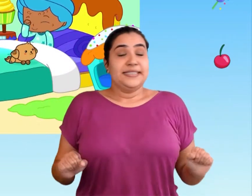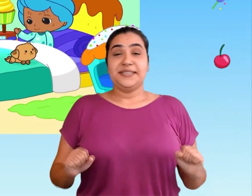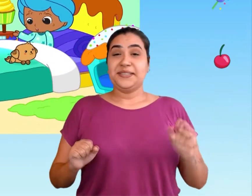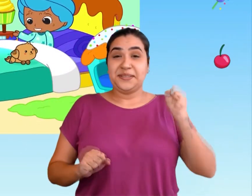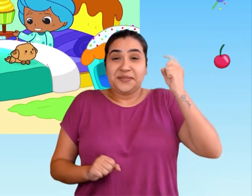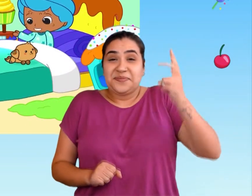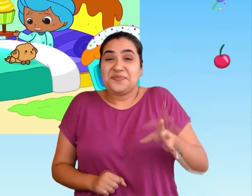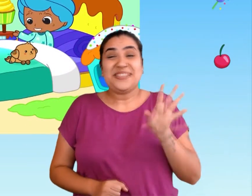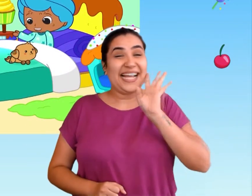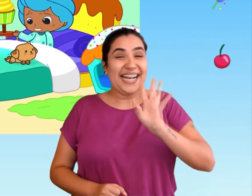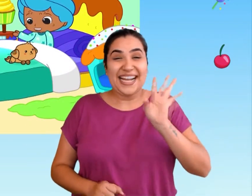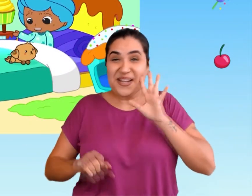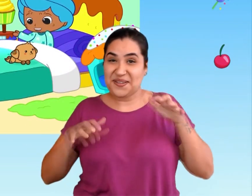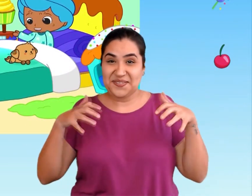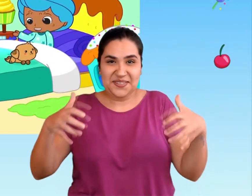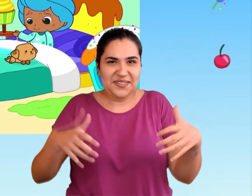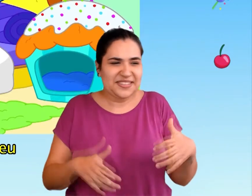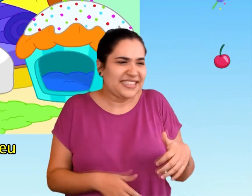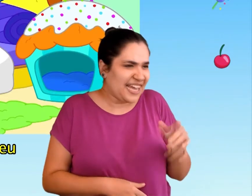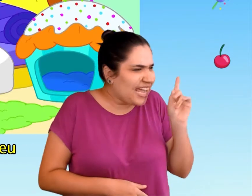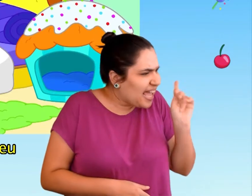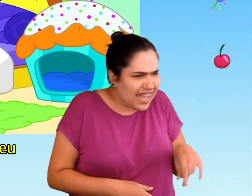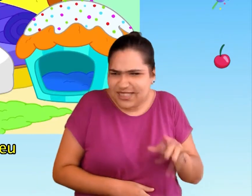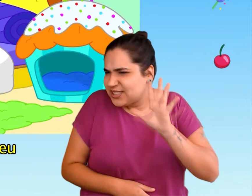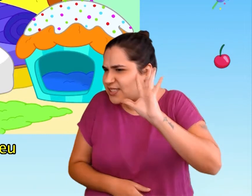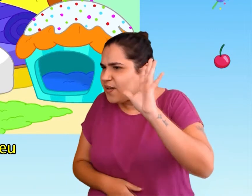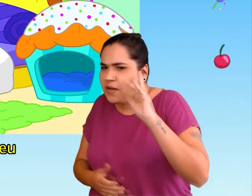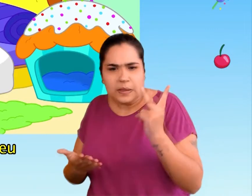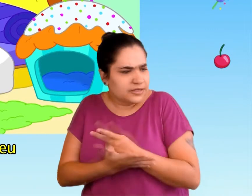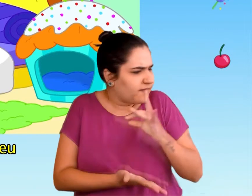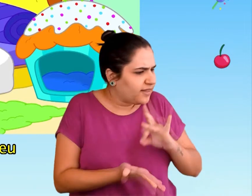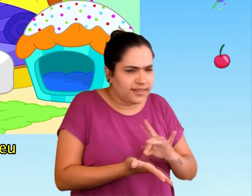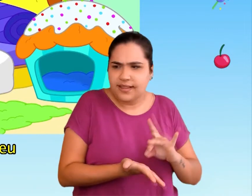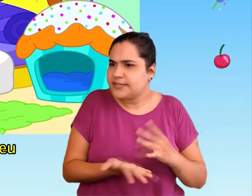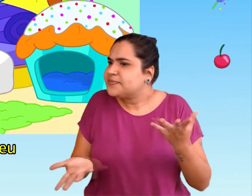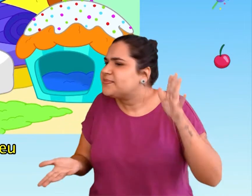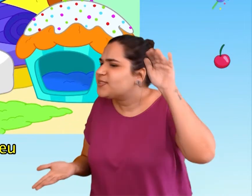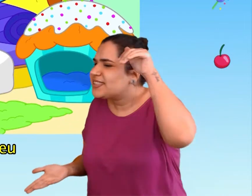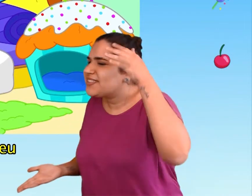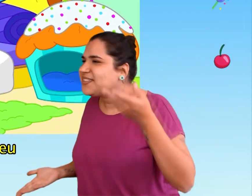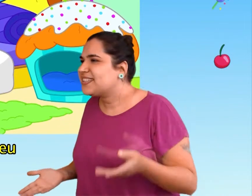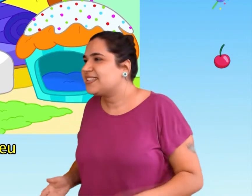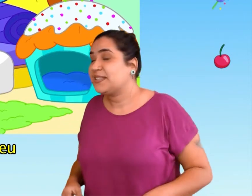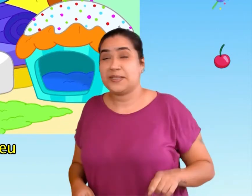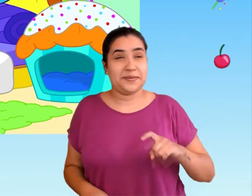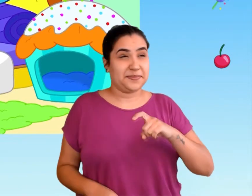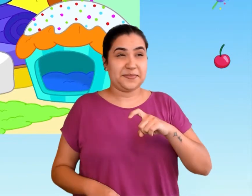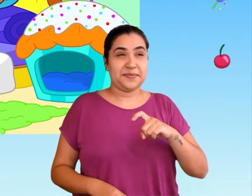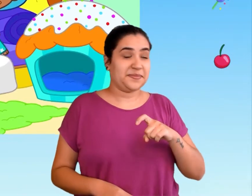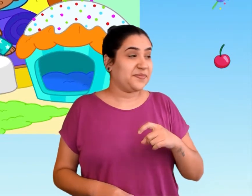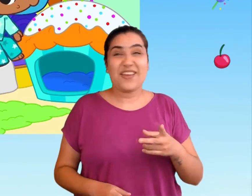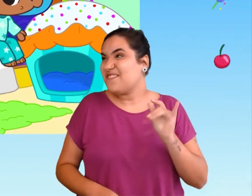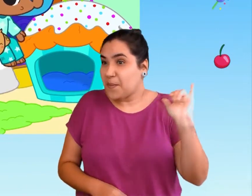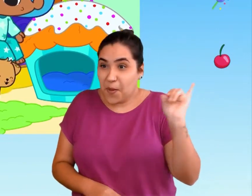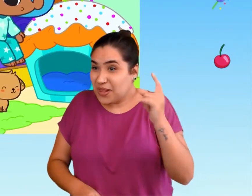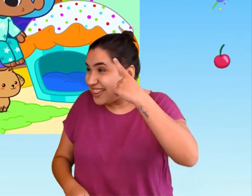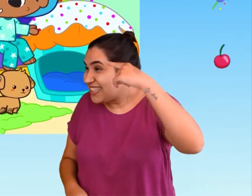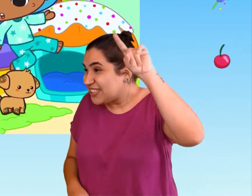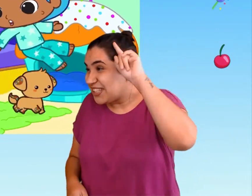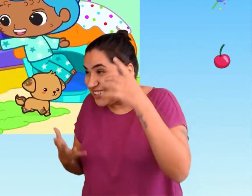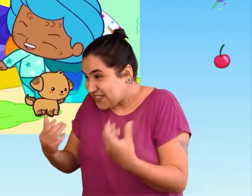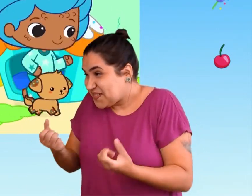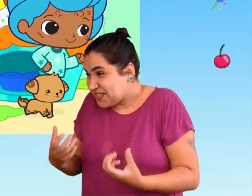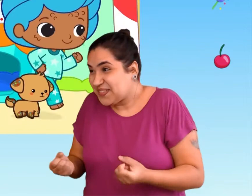Poxa, que monstro noite irada. Será que foi só um sonho ou aconteceu de verdade, hein, Doce Cookie? Vamos contar tudo